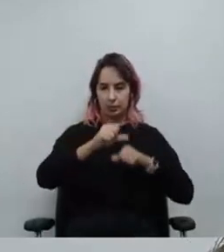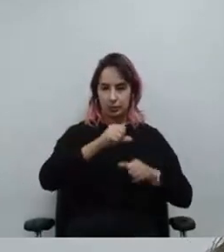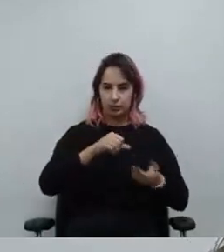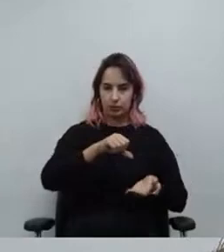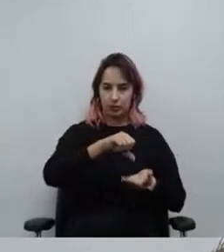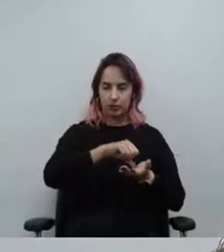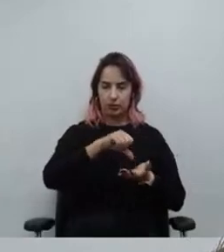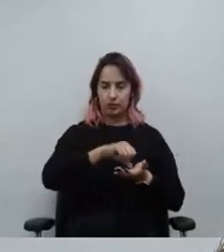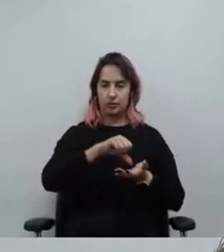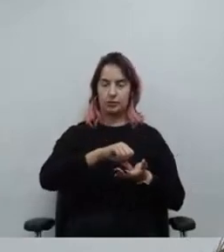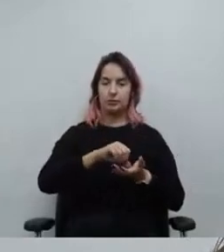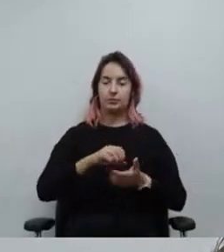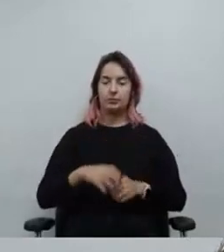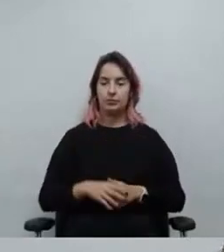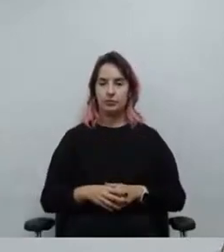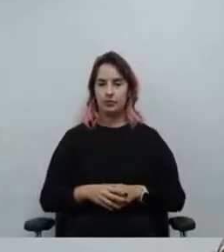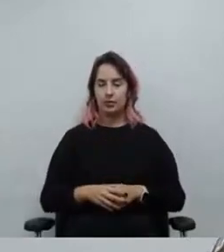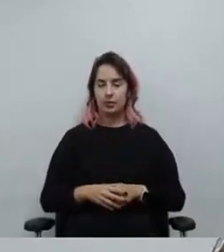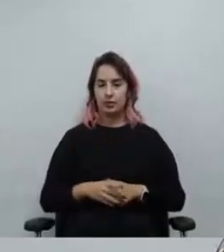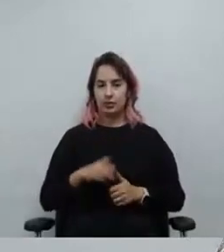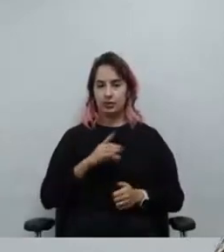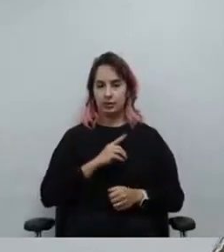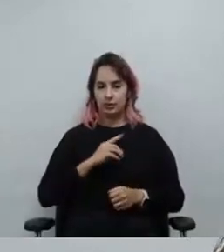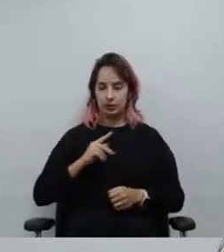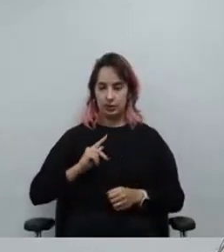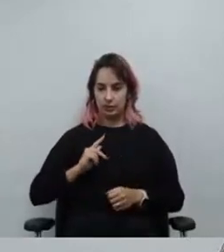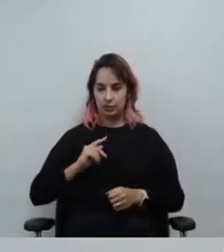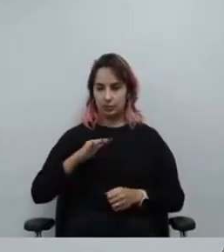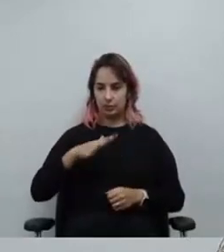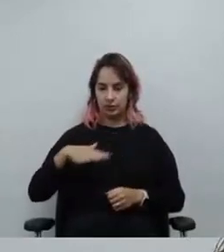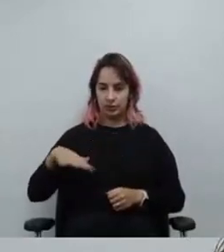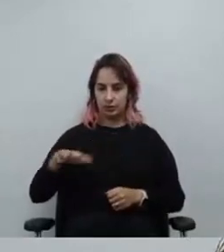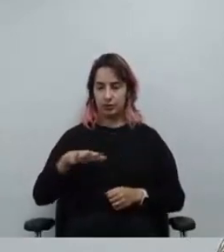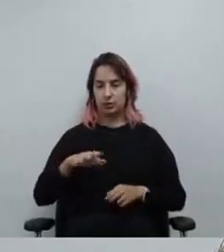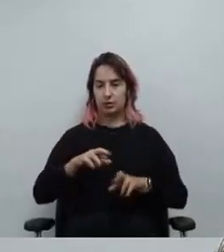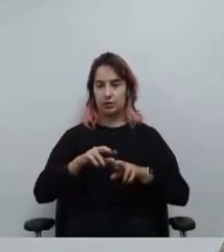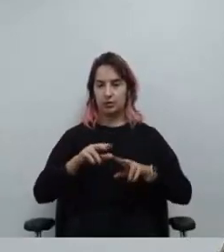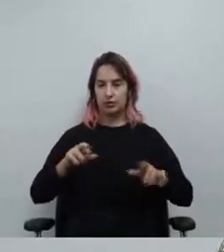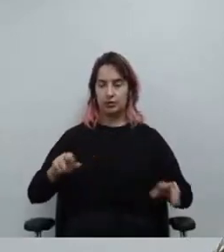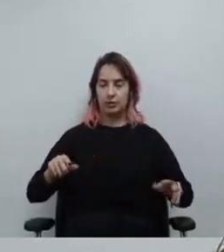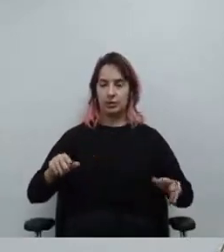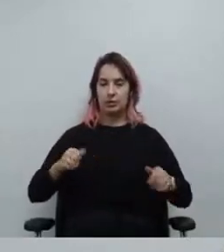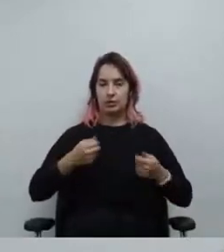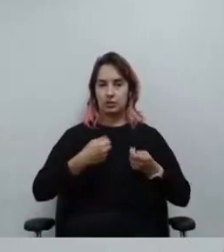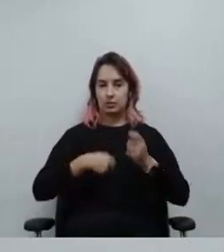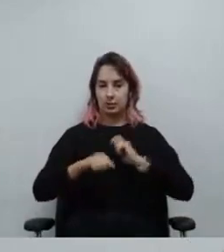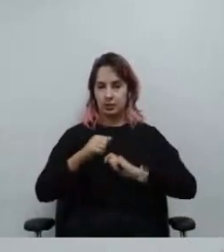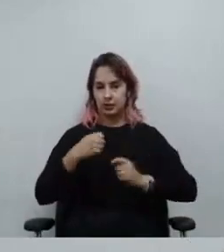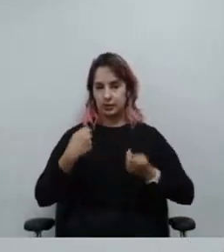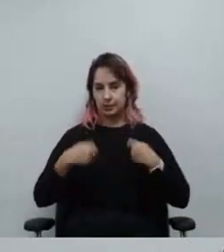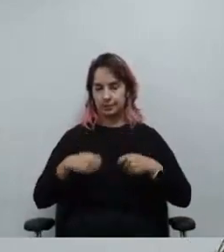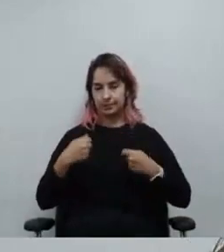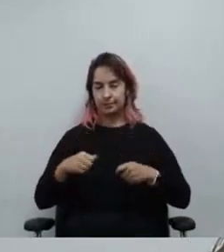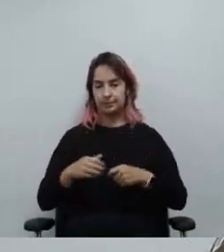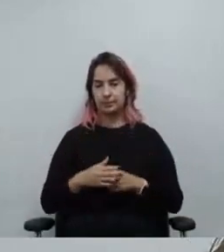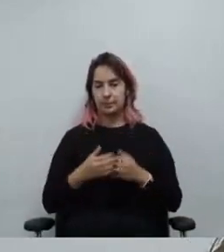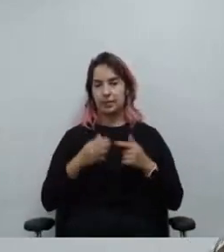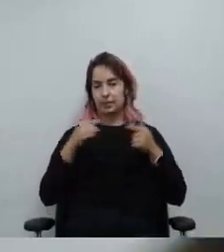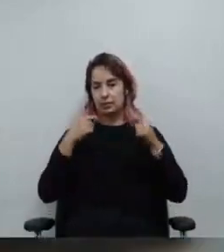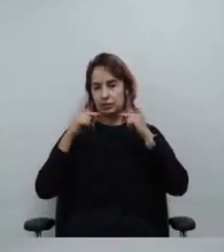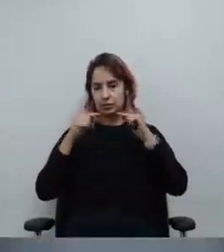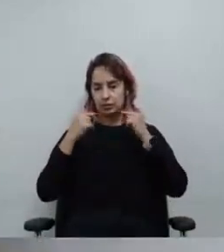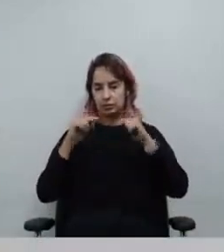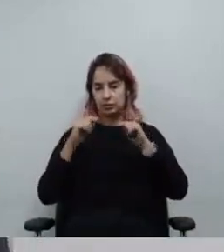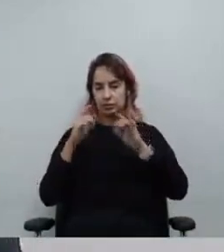Unidade Varas Singulares, remetendo-se os autos à Defensoria Pública Geral para as providências administrativas necessárias. Em discussão,